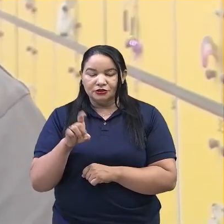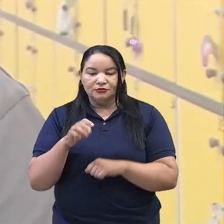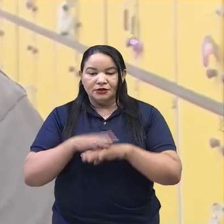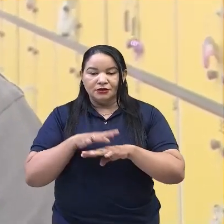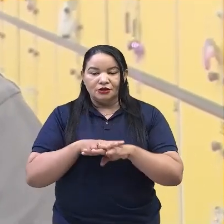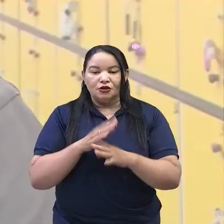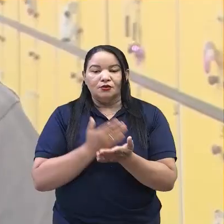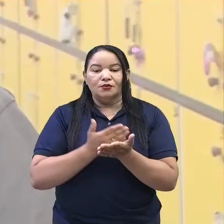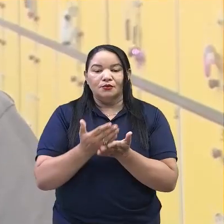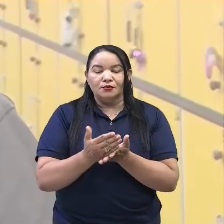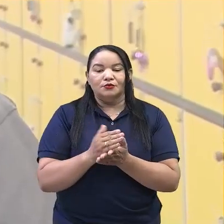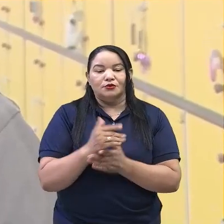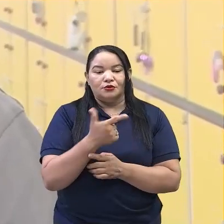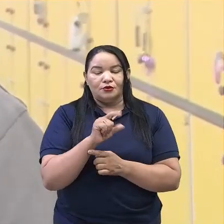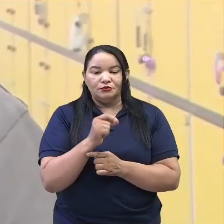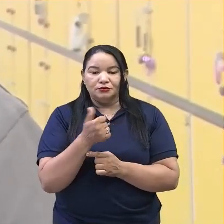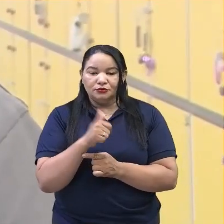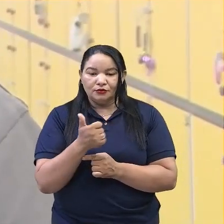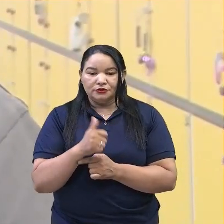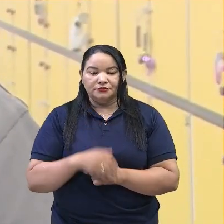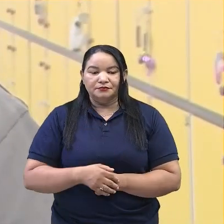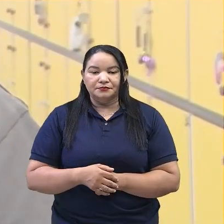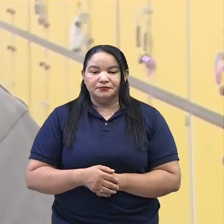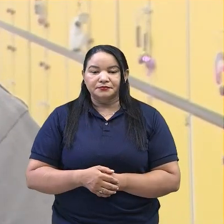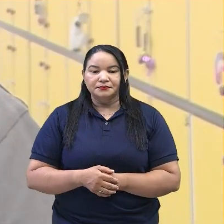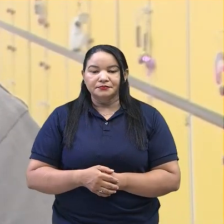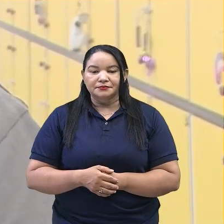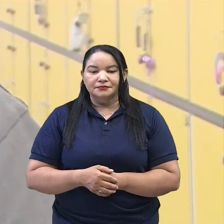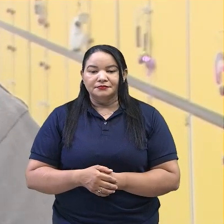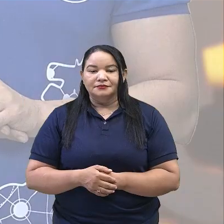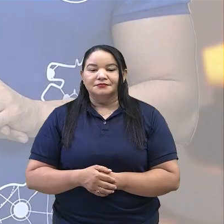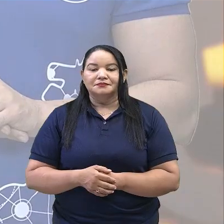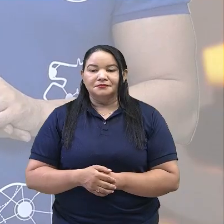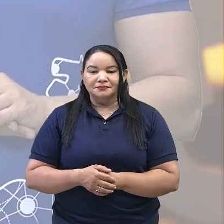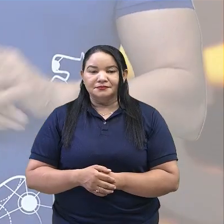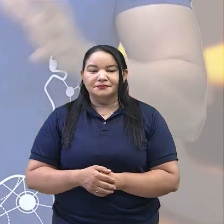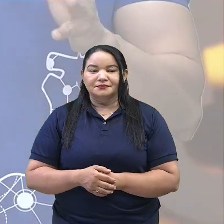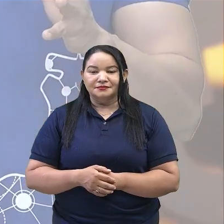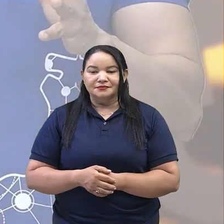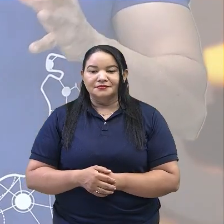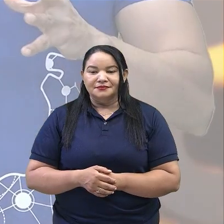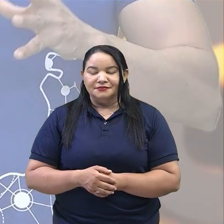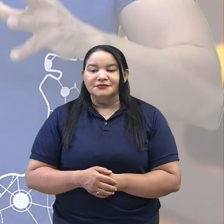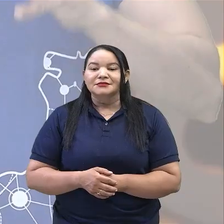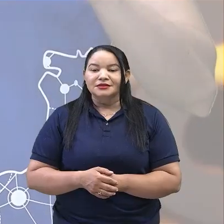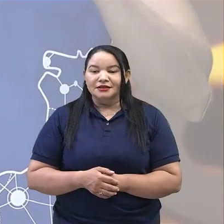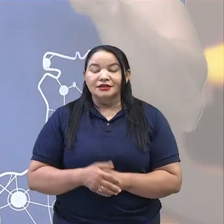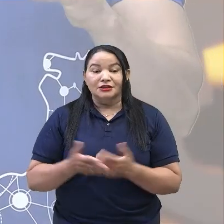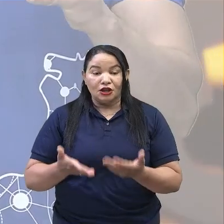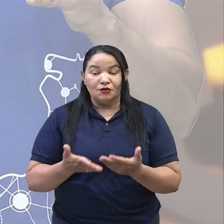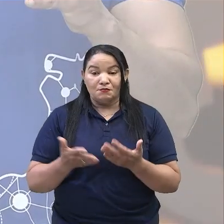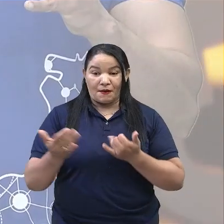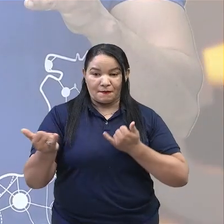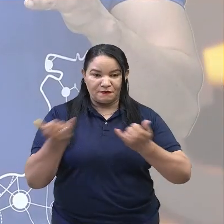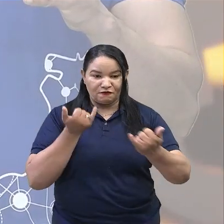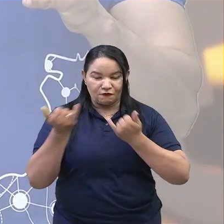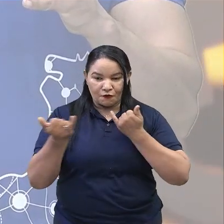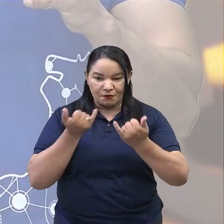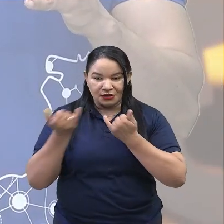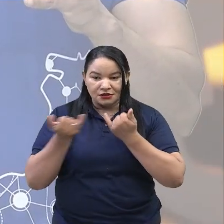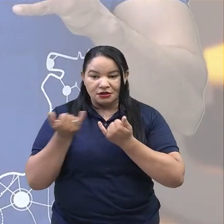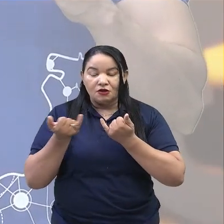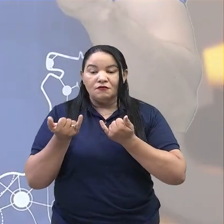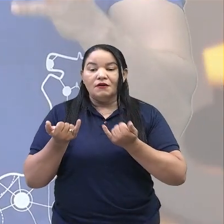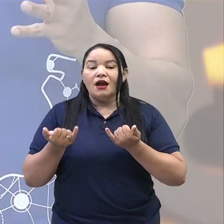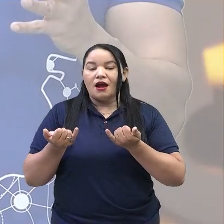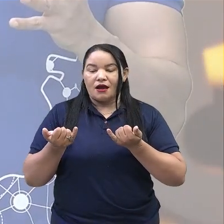CMEA em 2011. Olha, a partir dessas informações dadas